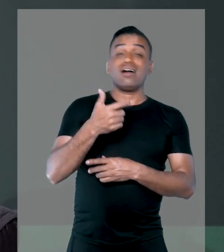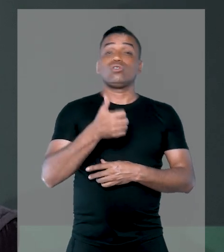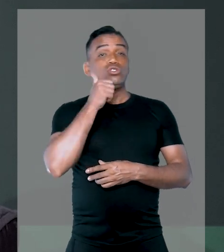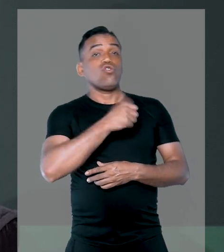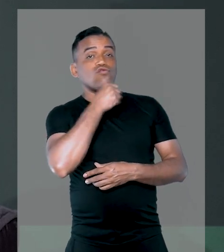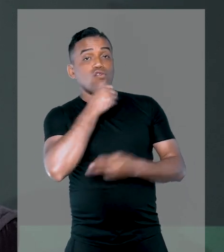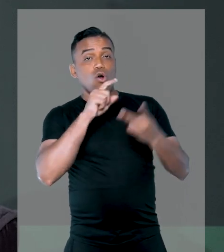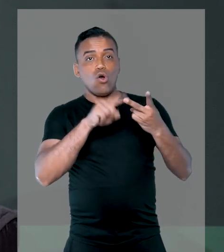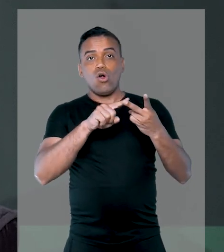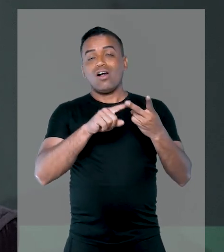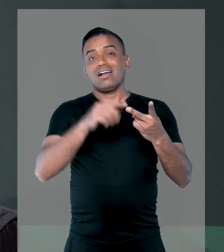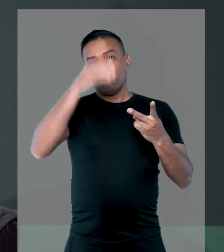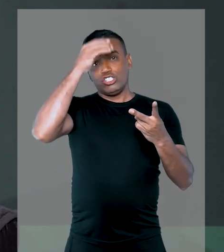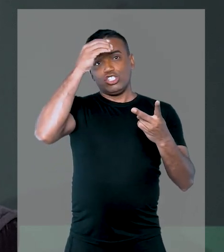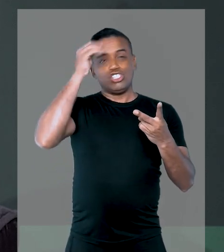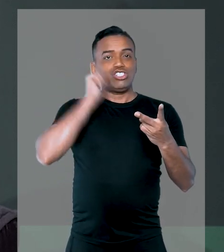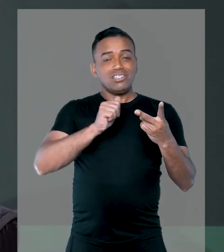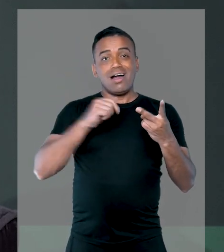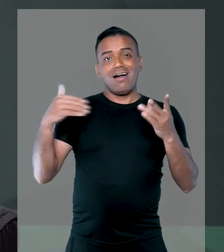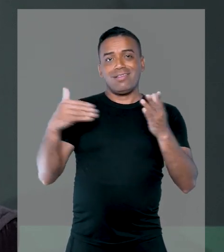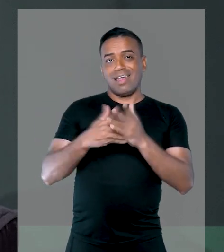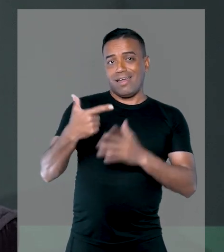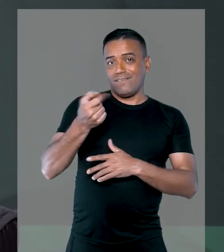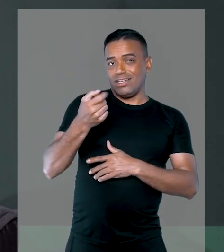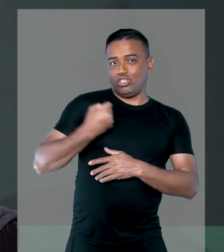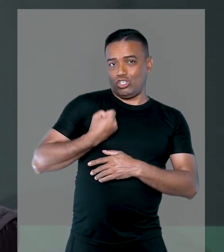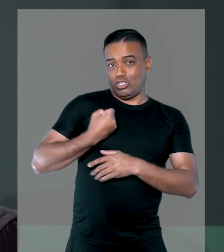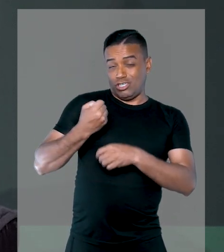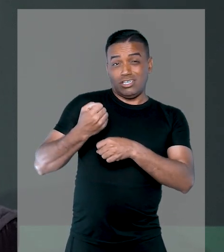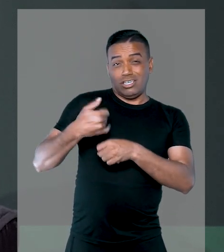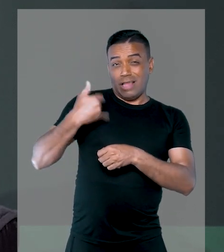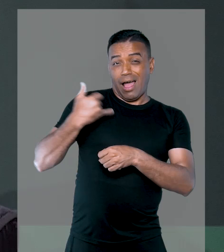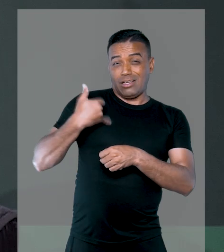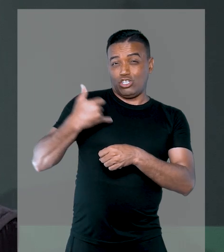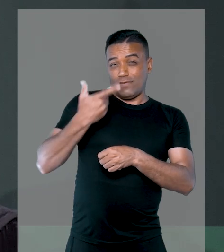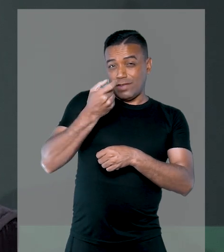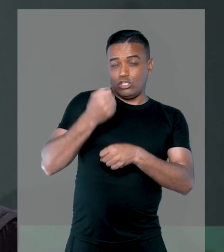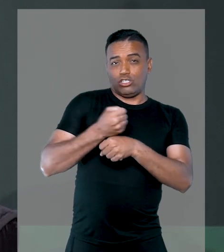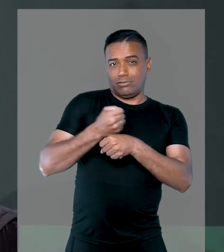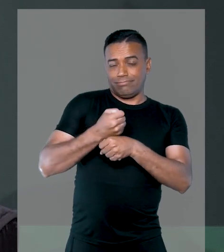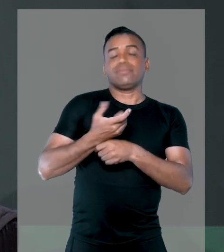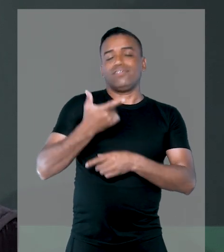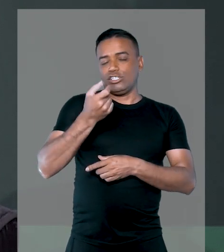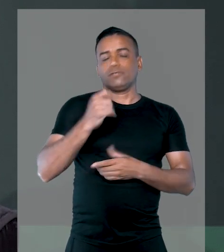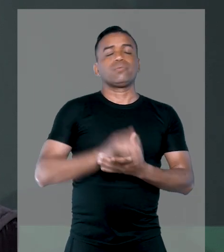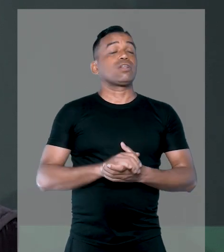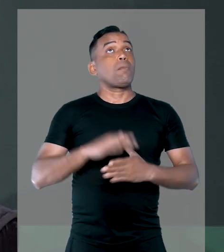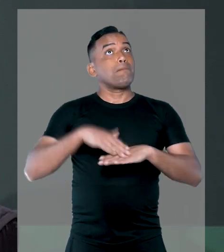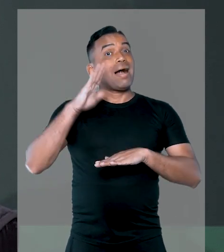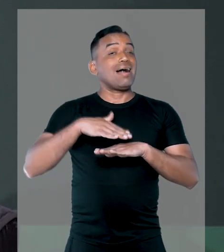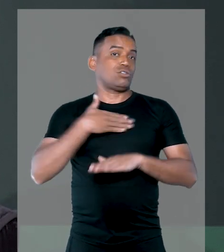Geralda até os meus 20 anos. E embora sejam pessoas com quem eu tive contato em vida, quem eu mais gostei de